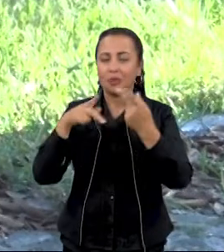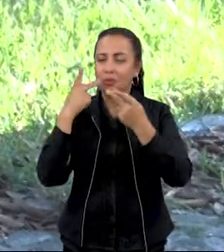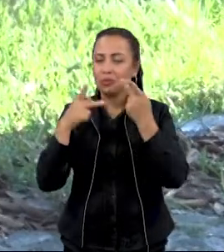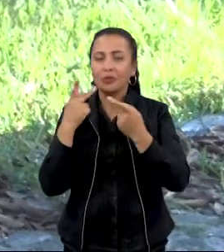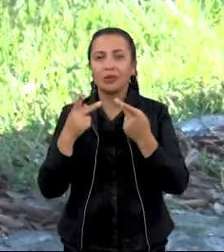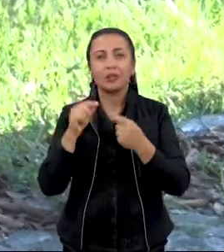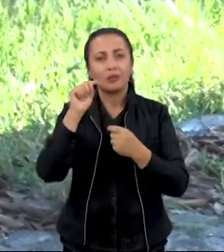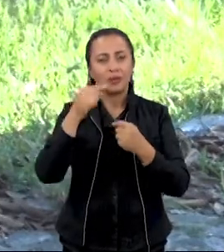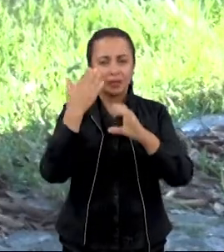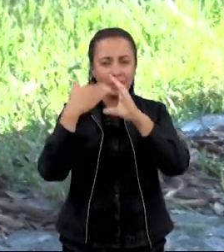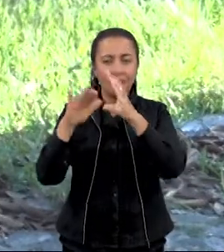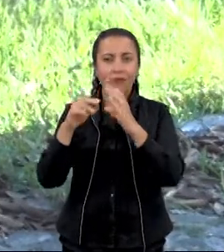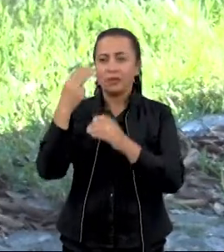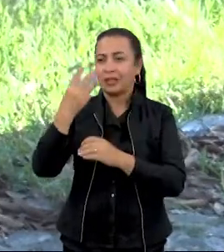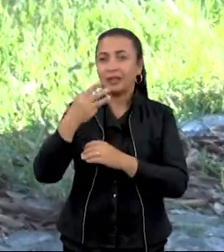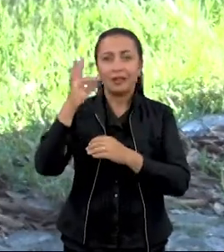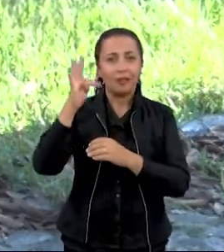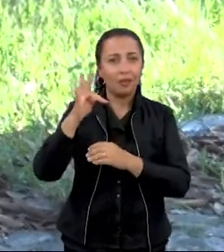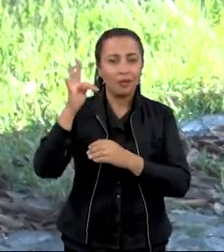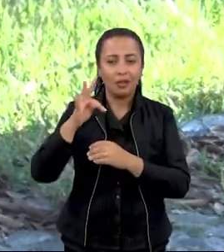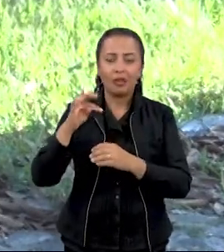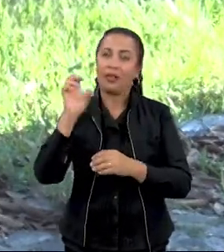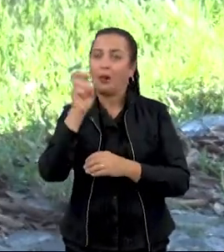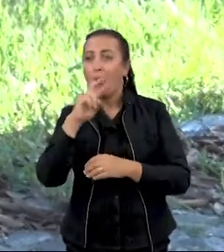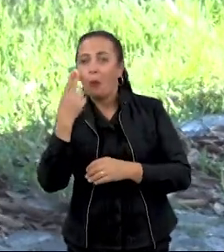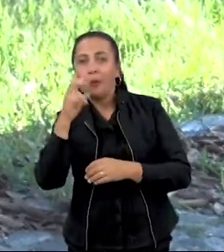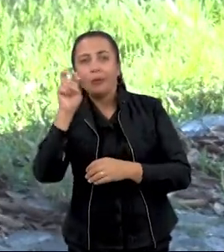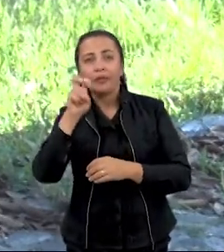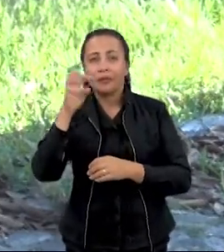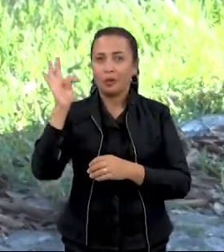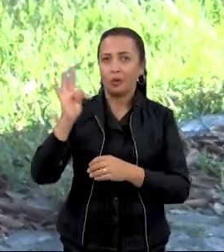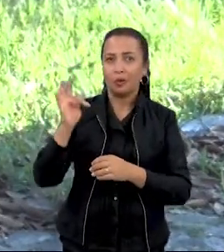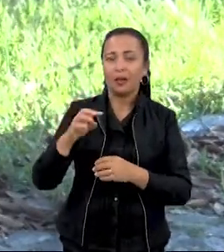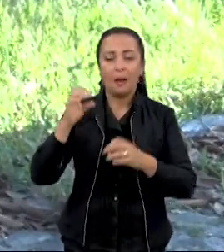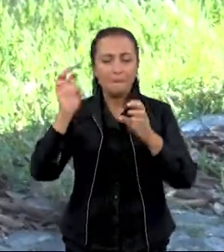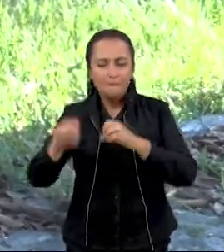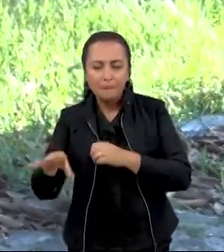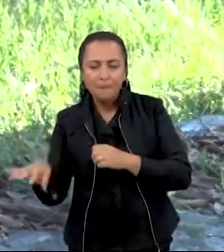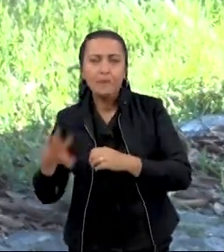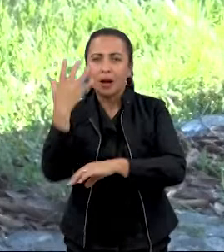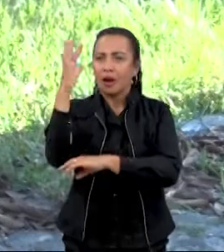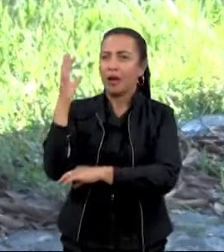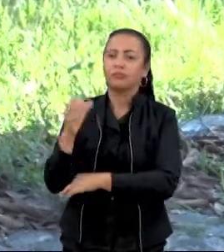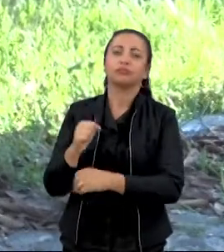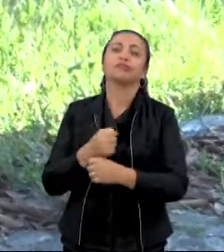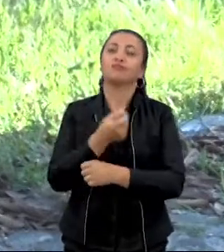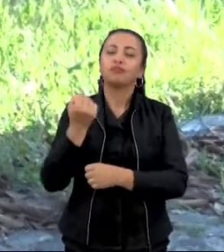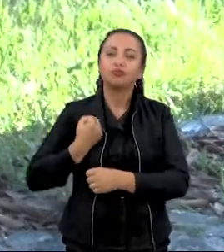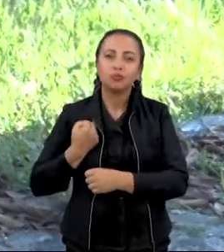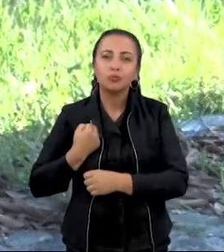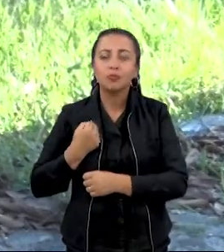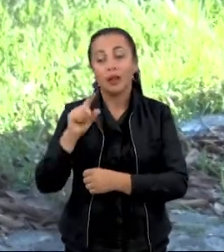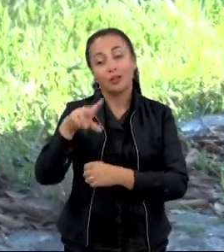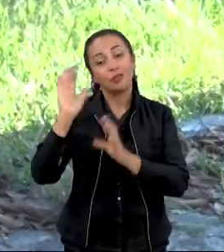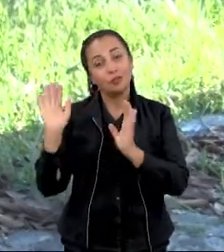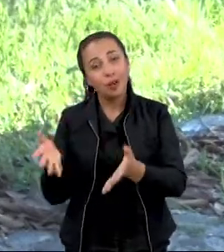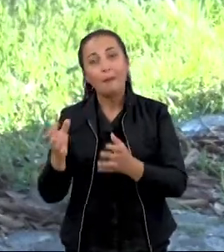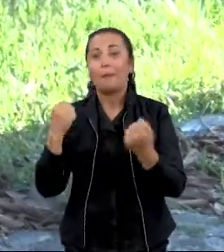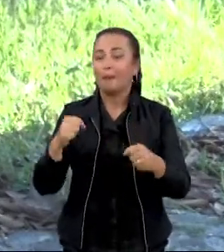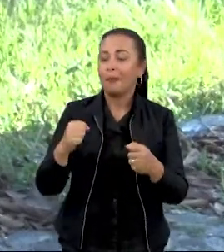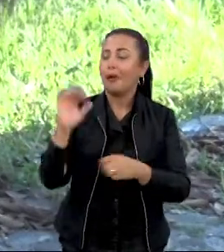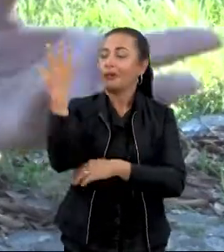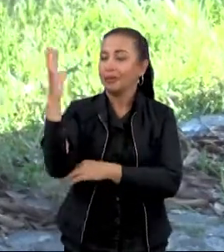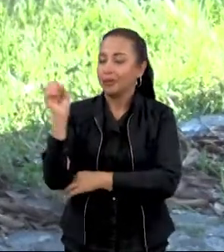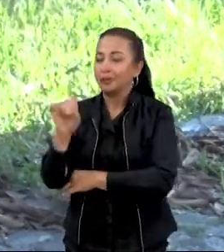depois ela lhe diz, você emite 3 toneladas, 5 toneladas, plante X árvores. Ali mesmo você pode já plantar suas